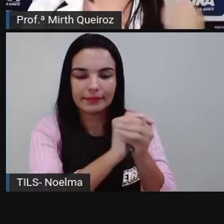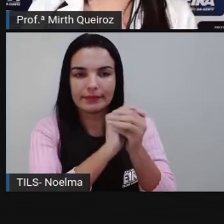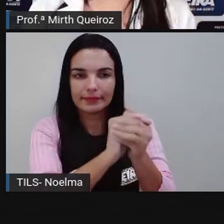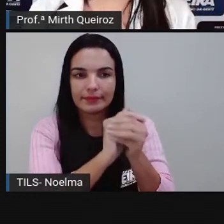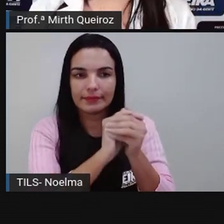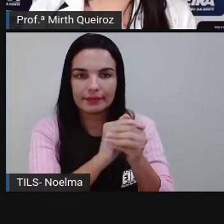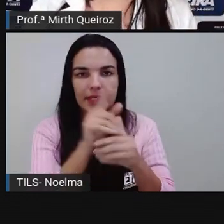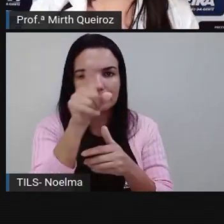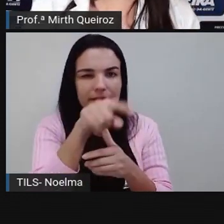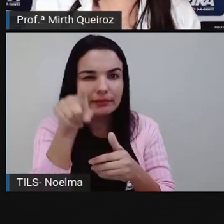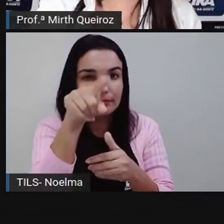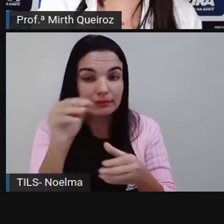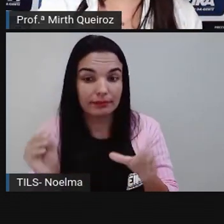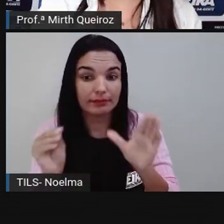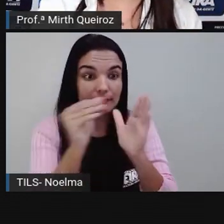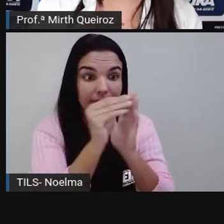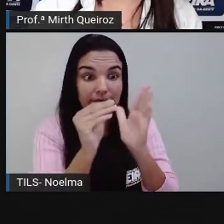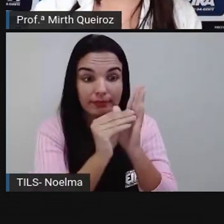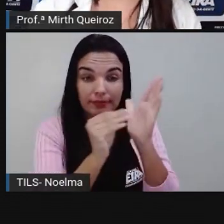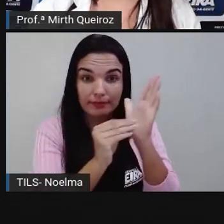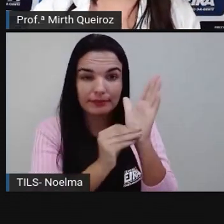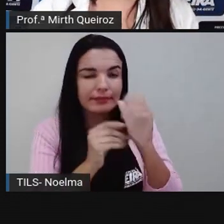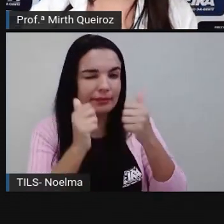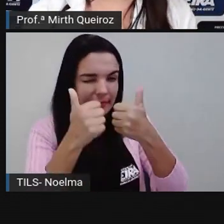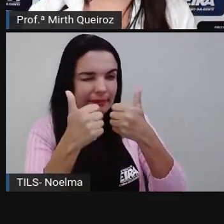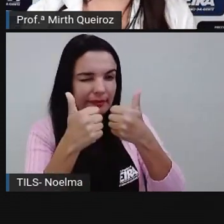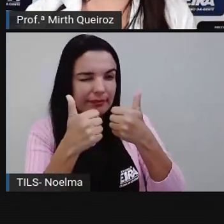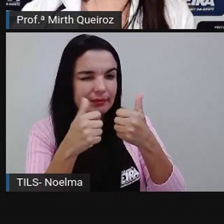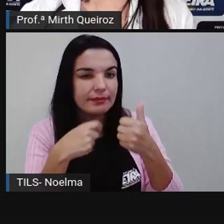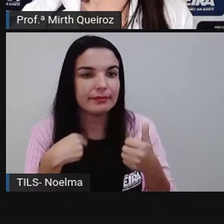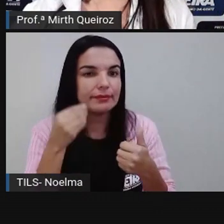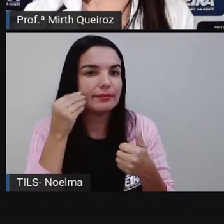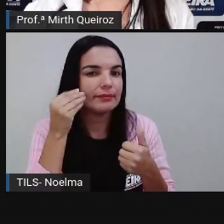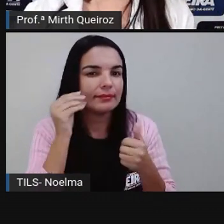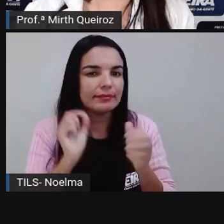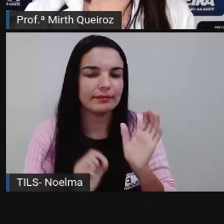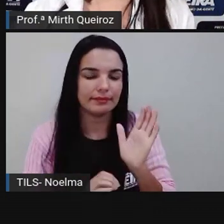vão preenchendo aí. Eu também estou com a minha tabelinha aqui